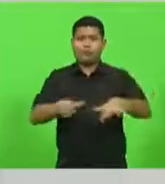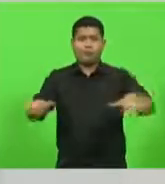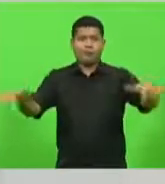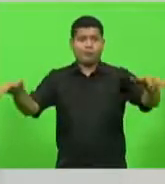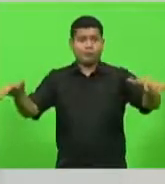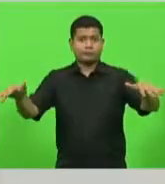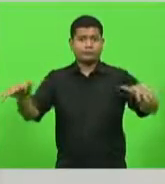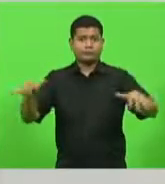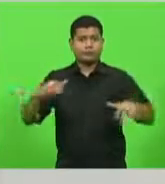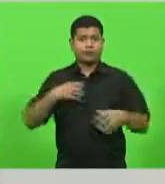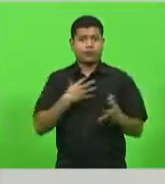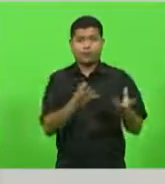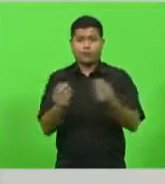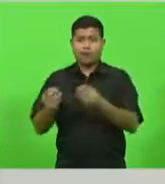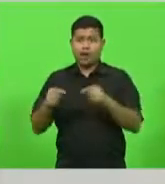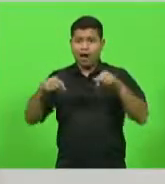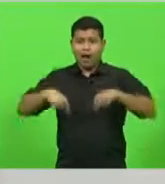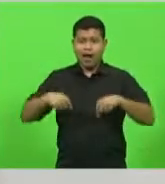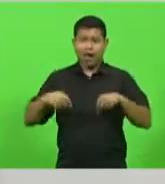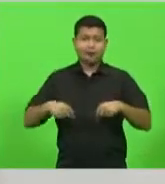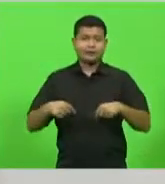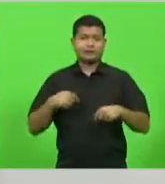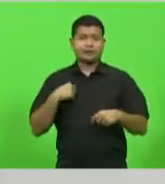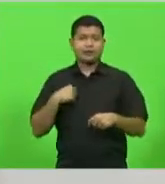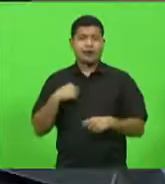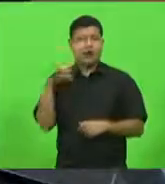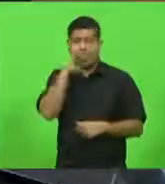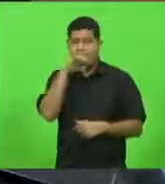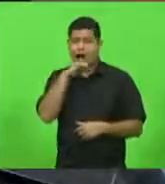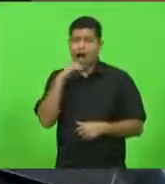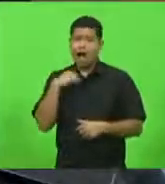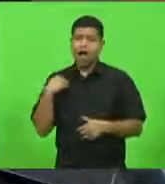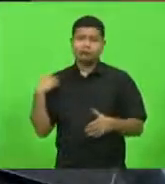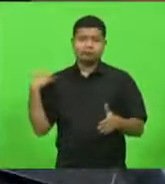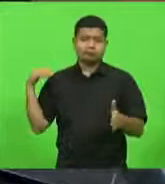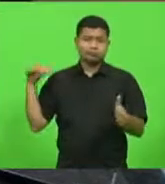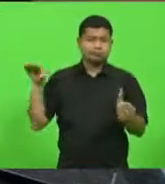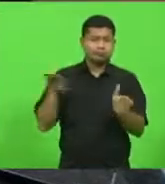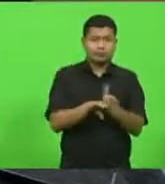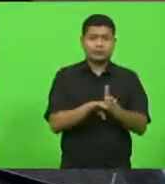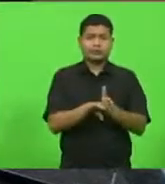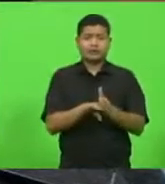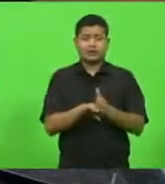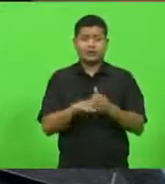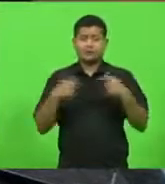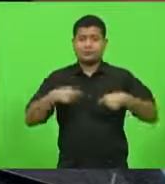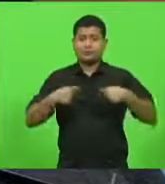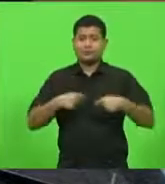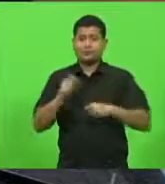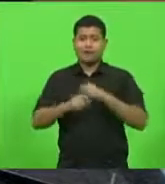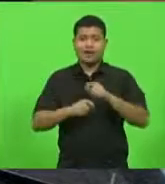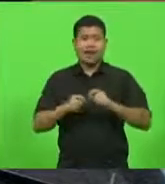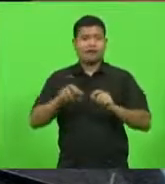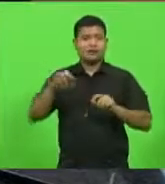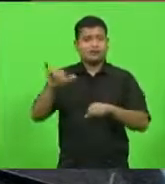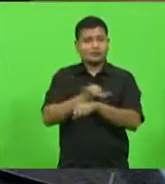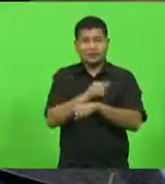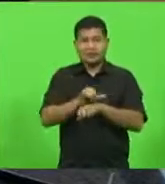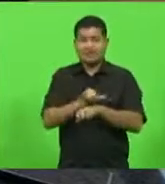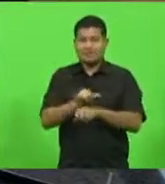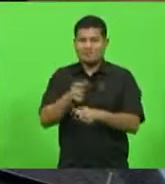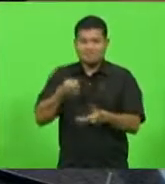aqui, os casos também não tardaram a chegar, impondo a necessidade de medidas duras, mas